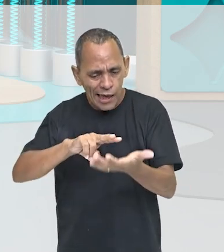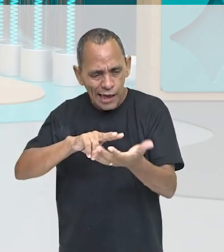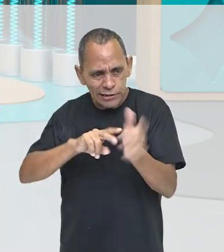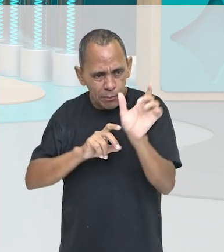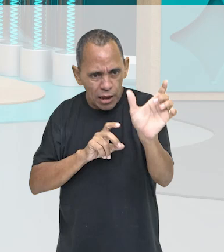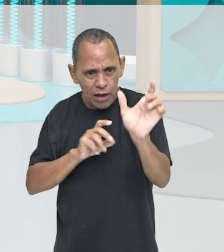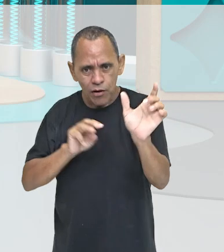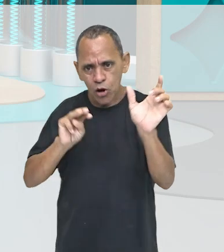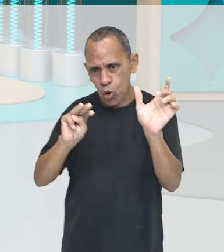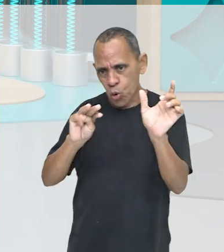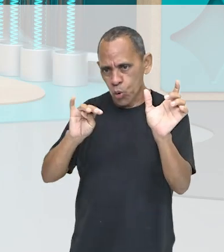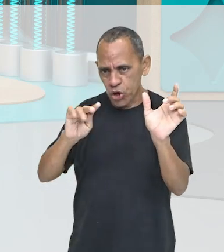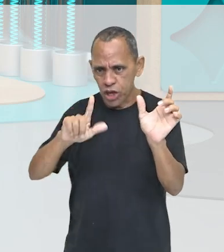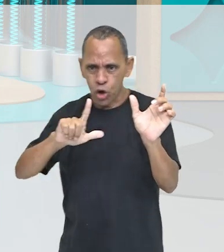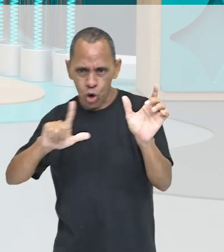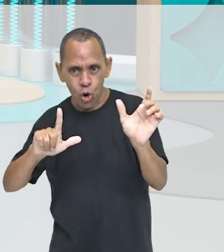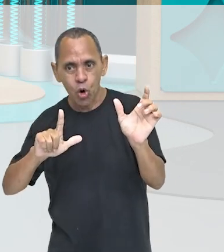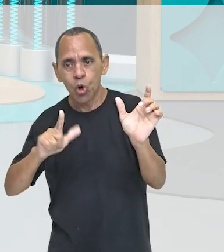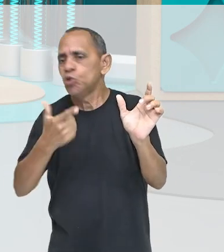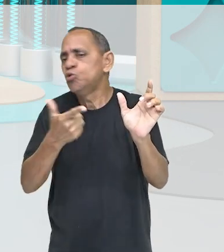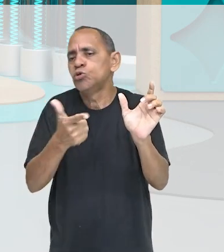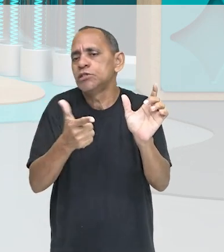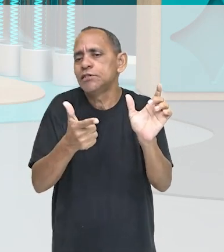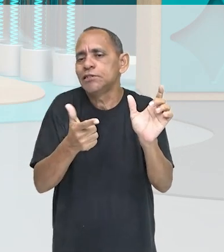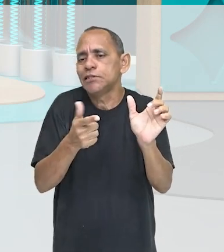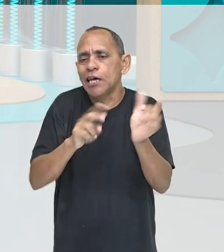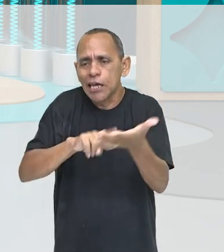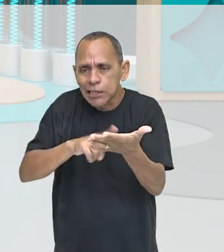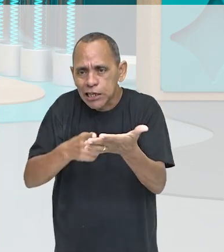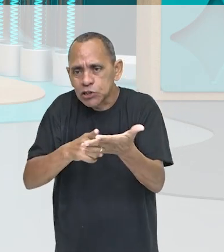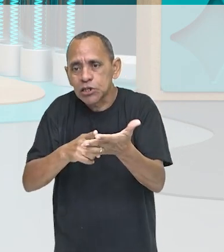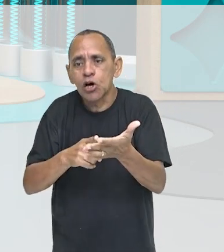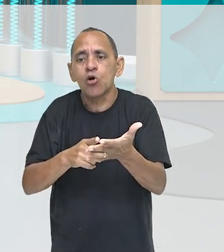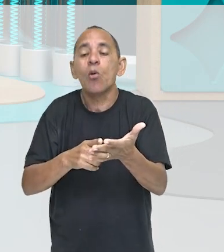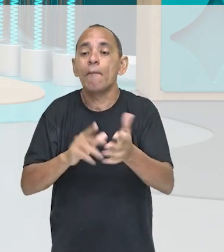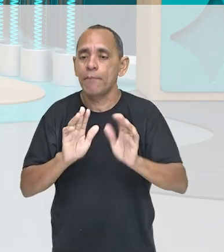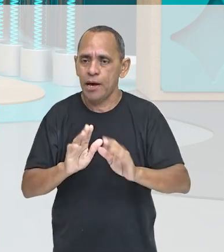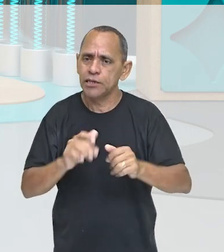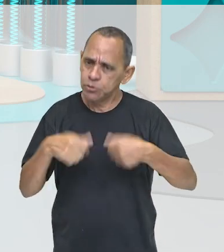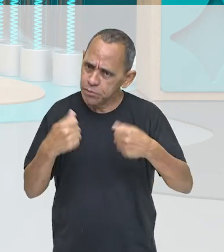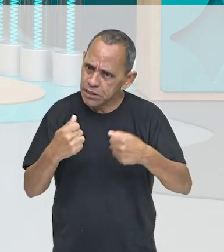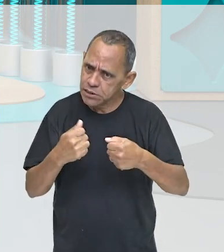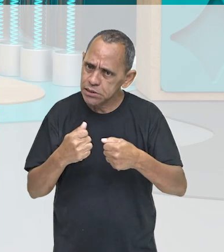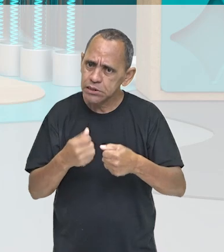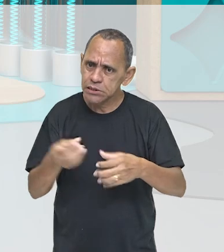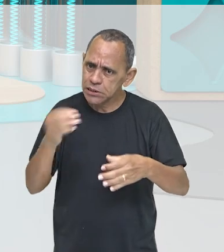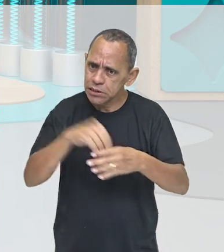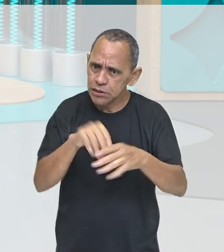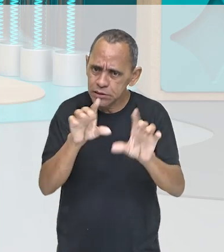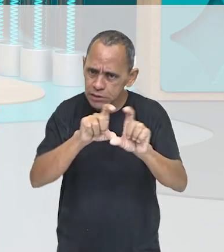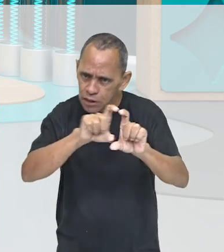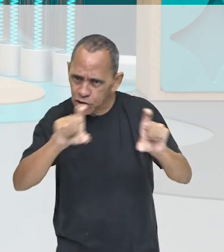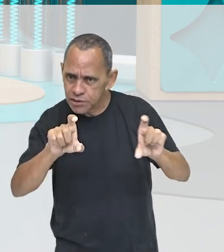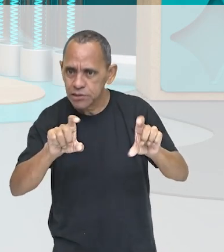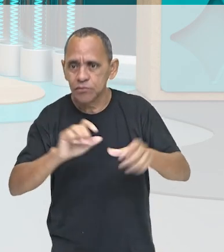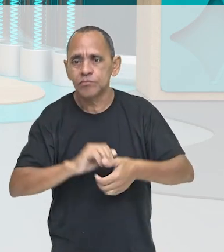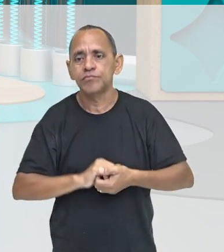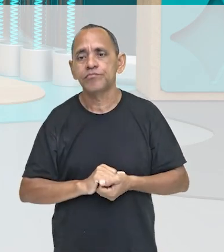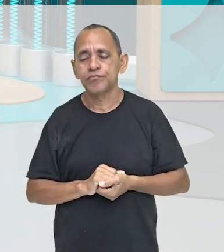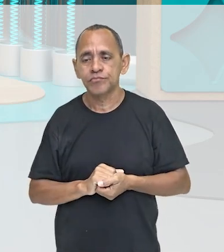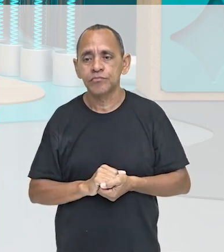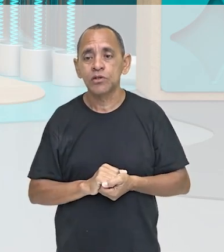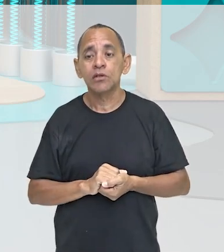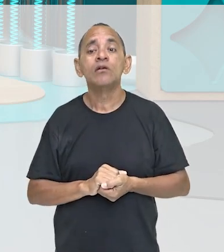no começo e ele não tem tradução, mas de fato, para caracterizar a pergunta, ele estará lá. Formas negativas? Idem. É ele